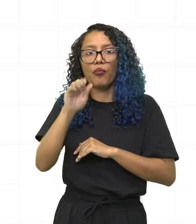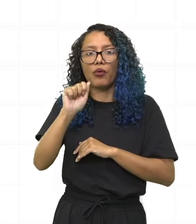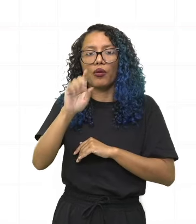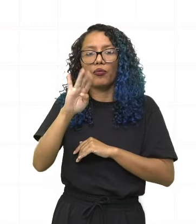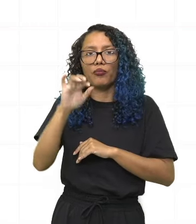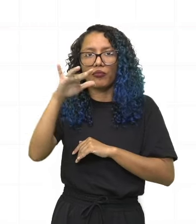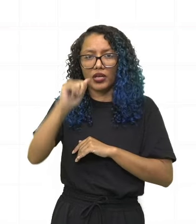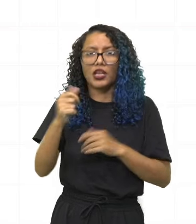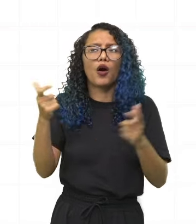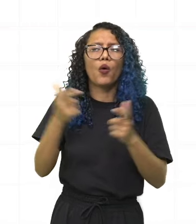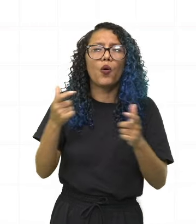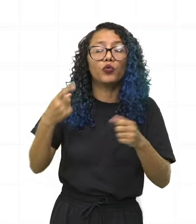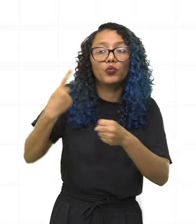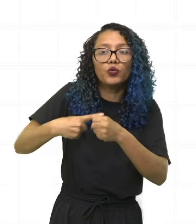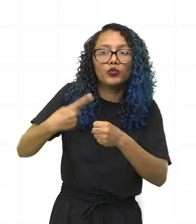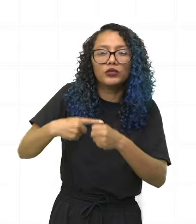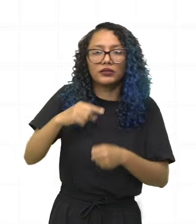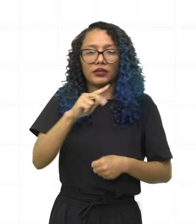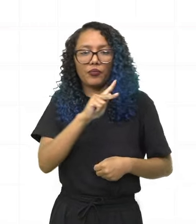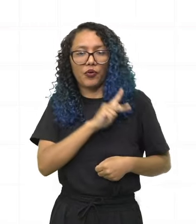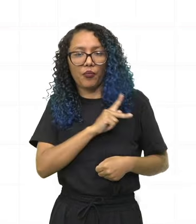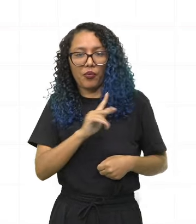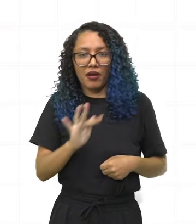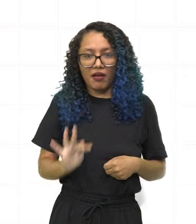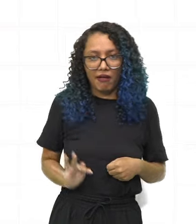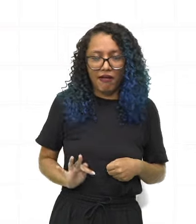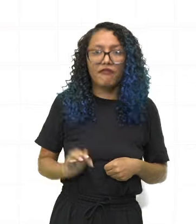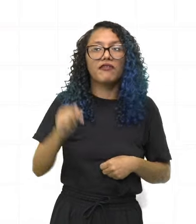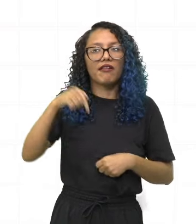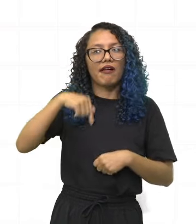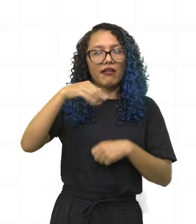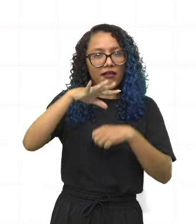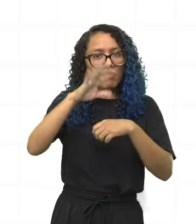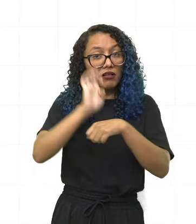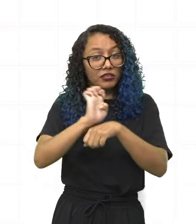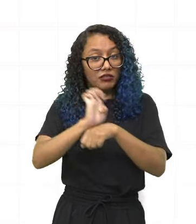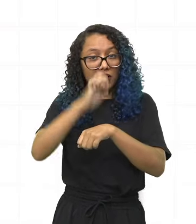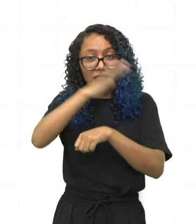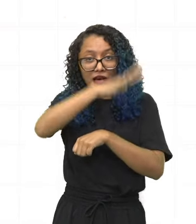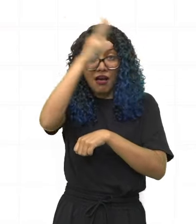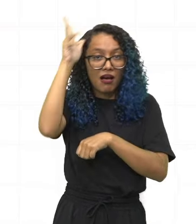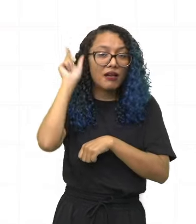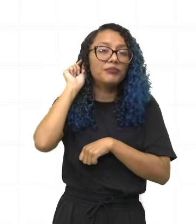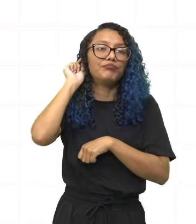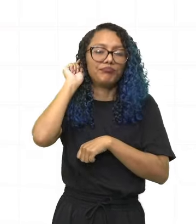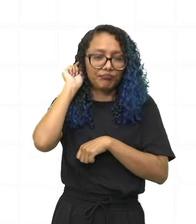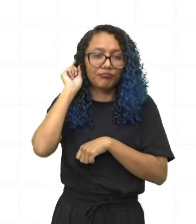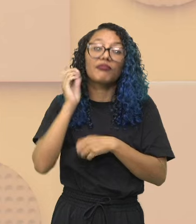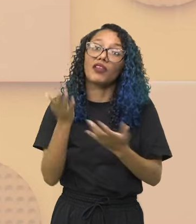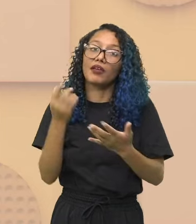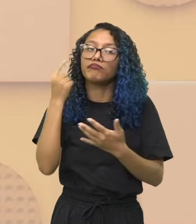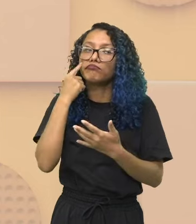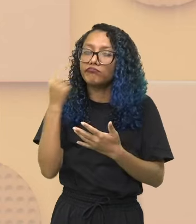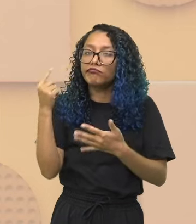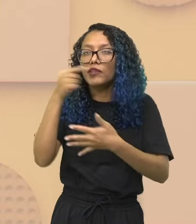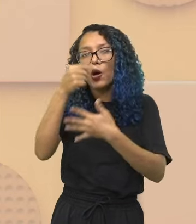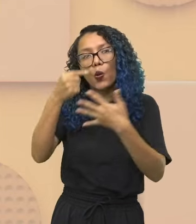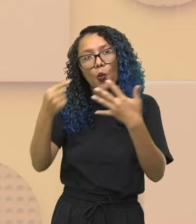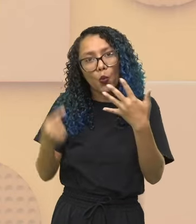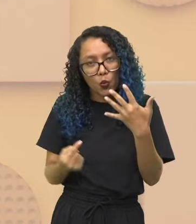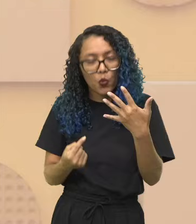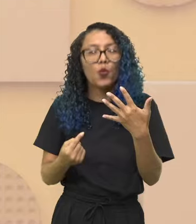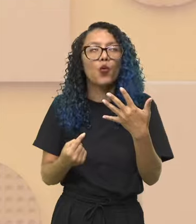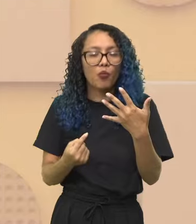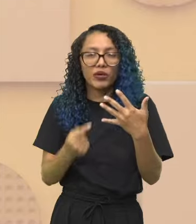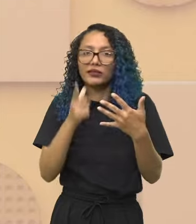Presidente Figueiredo, que fica localizado no estado do Amazonas, tá bom? Então, são algumas das hidrelétricas em destaque que vão